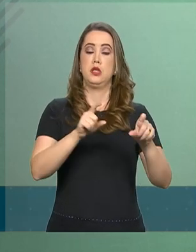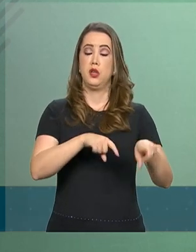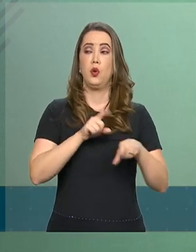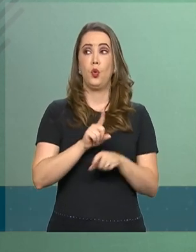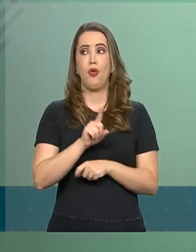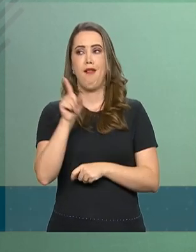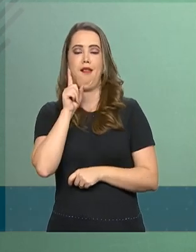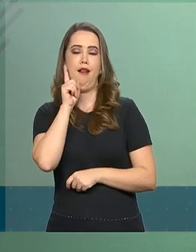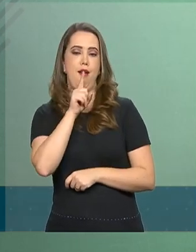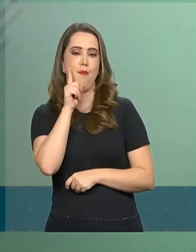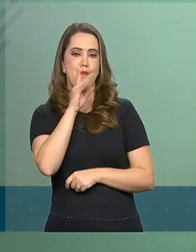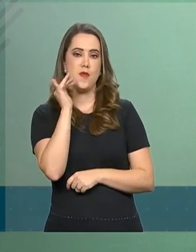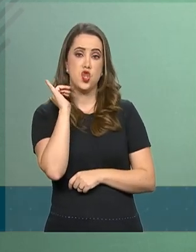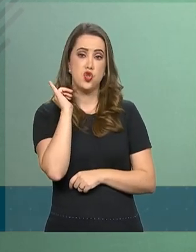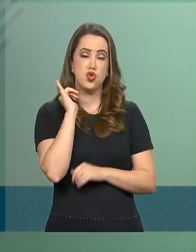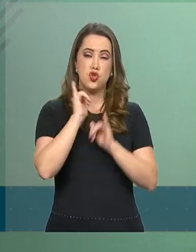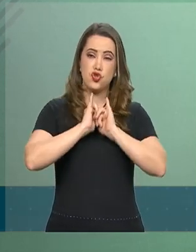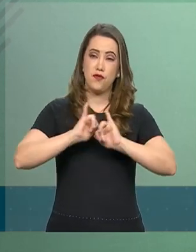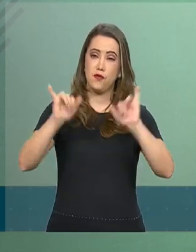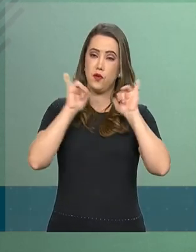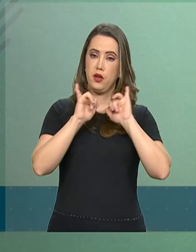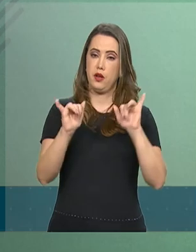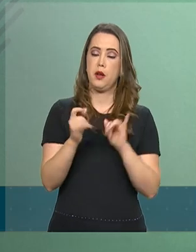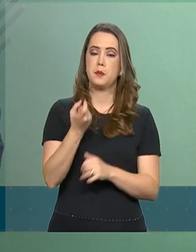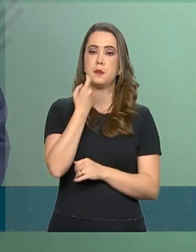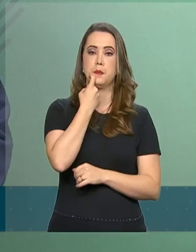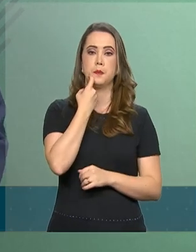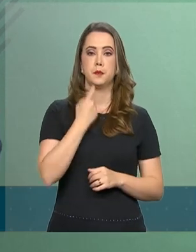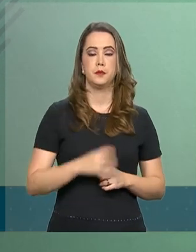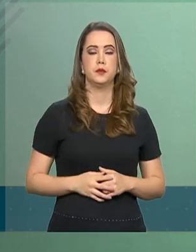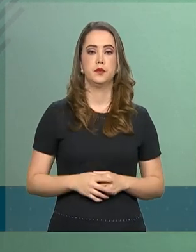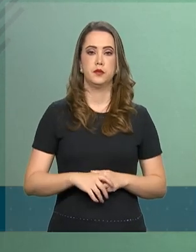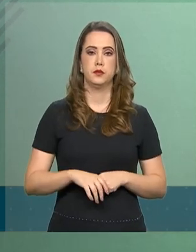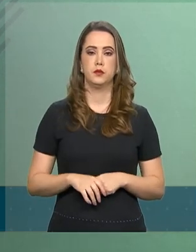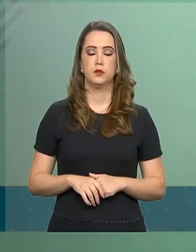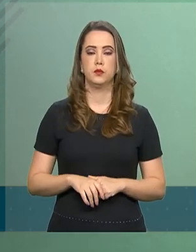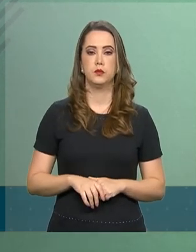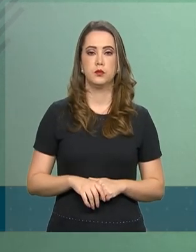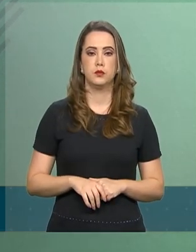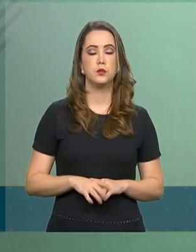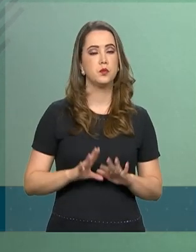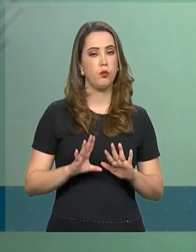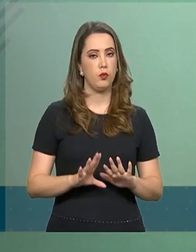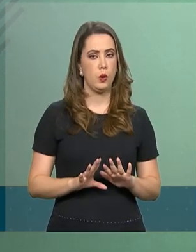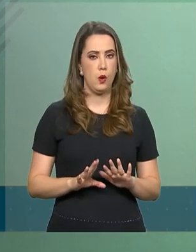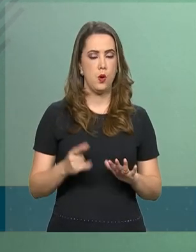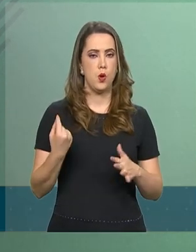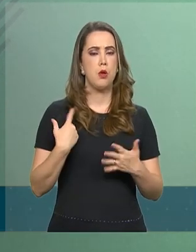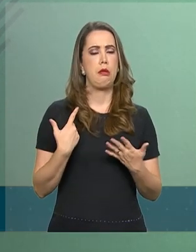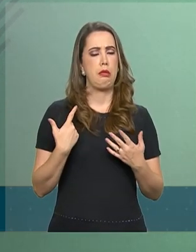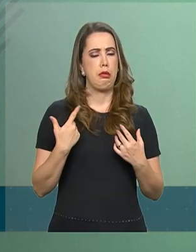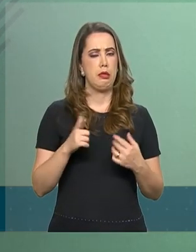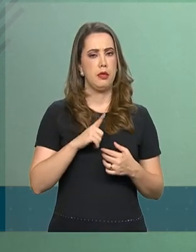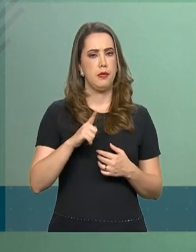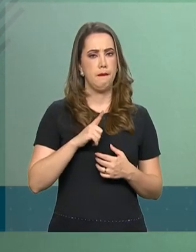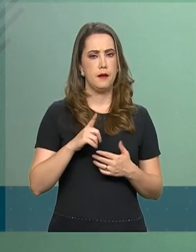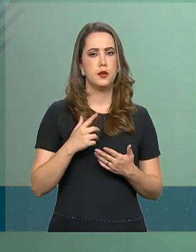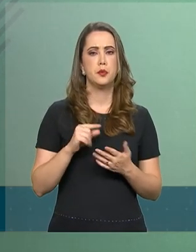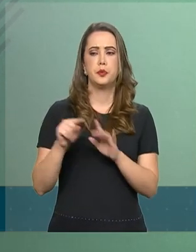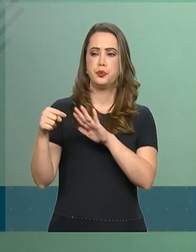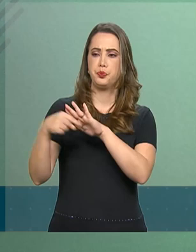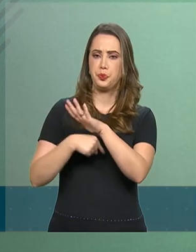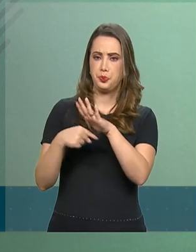américa divulgadas na última sexta feira algumas das demandas que nos foram